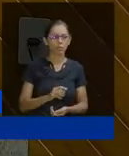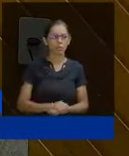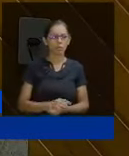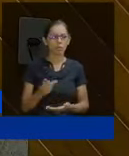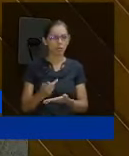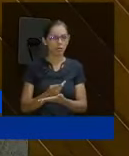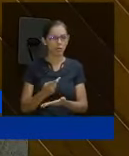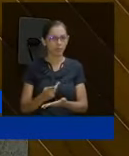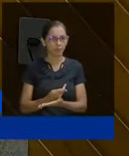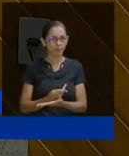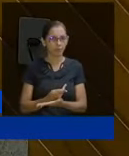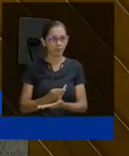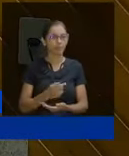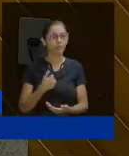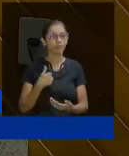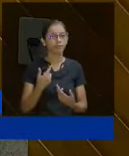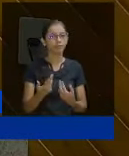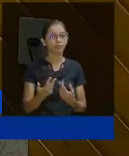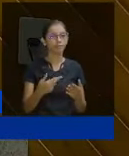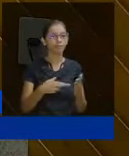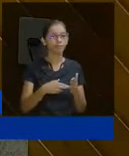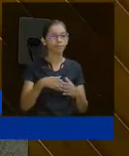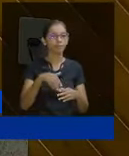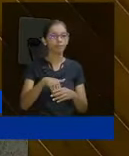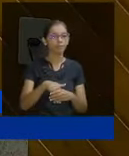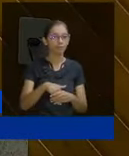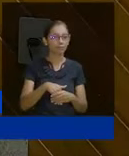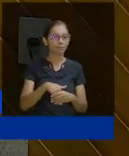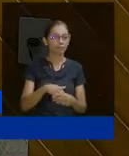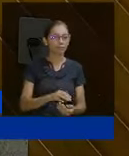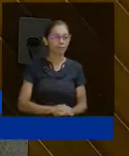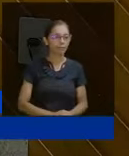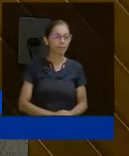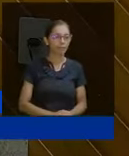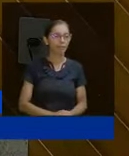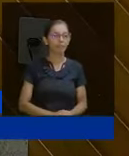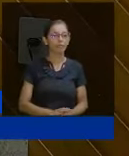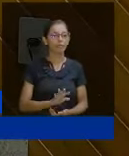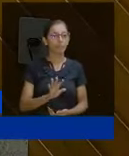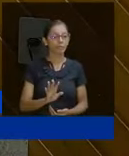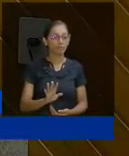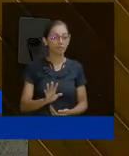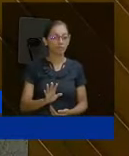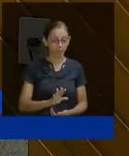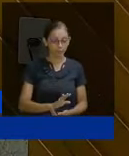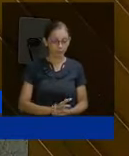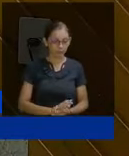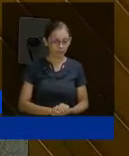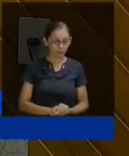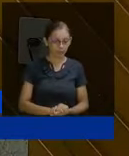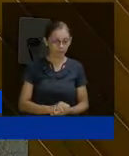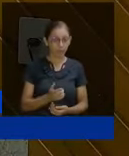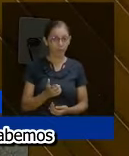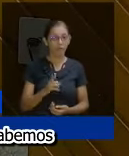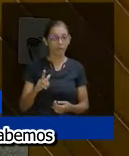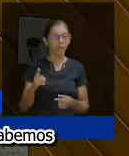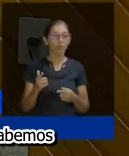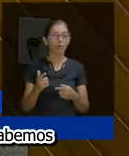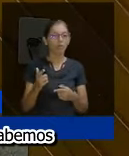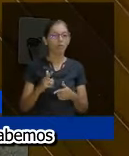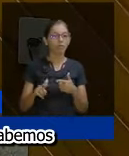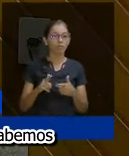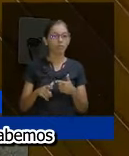né, eu acompanho a relatora nesse ponto. Em relação a outra causa